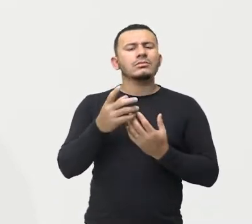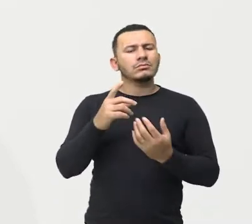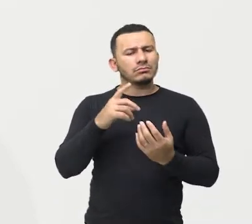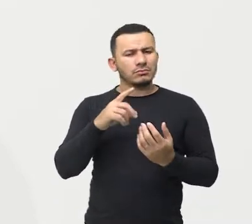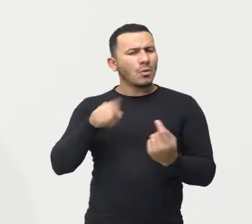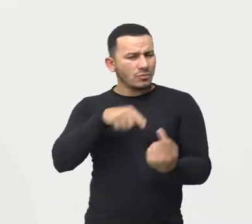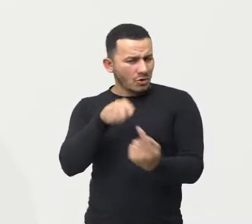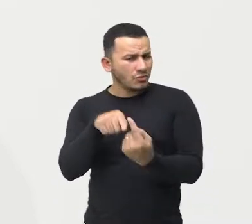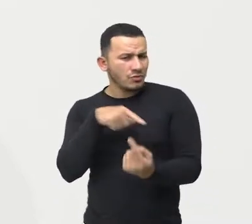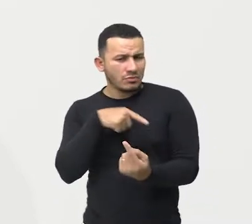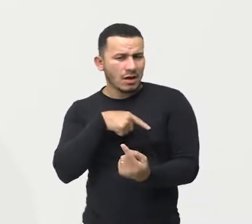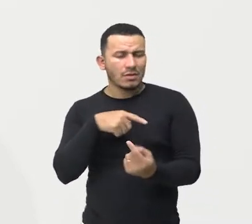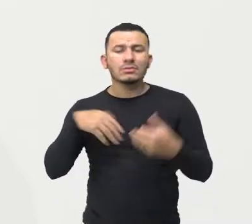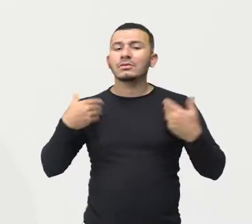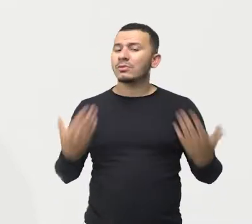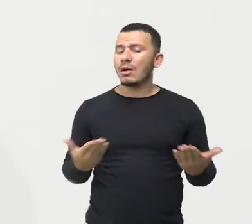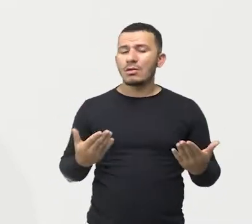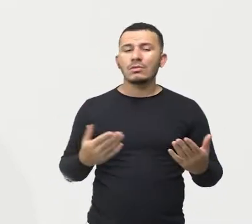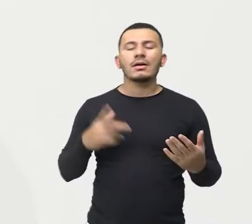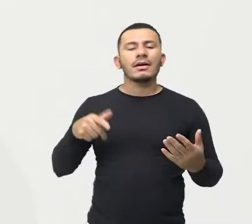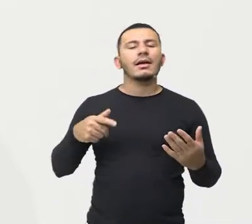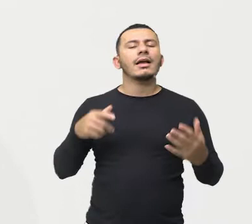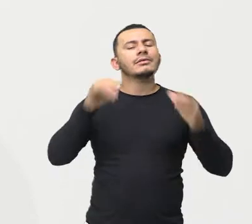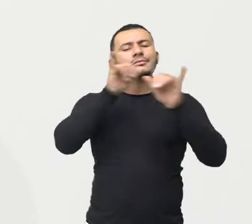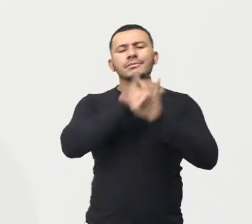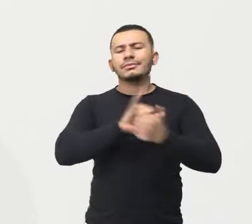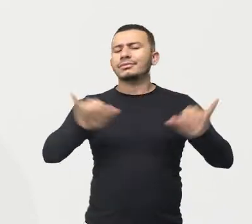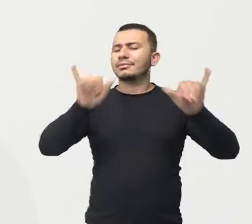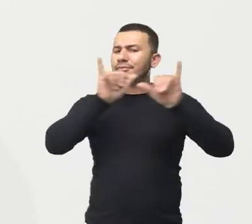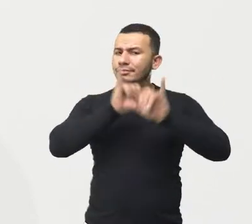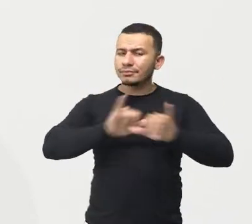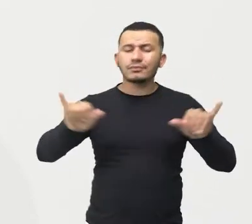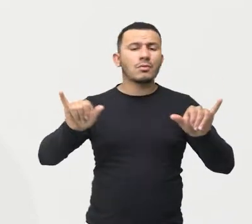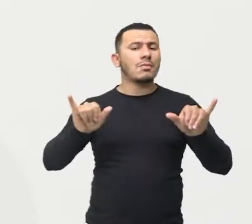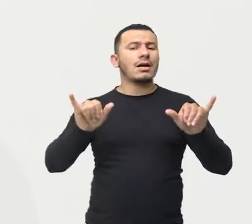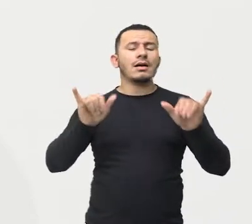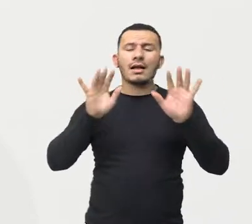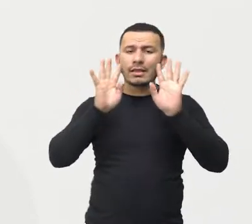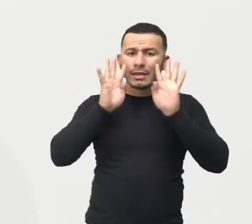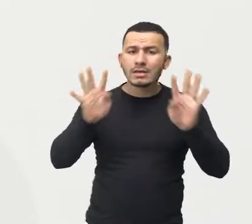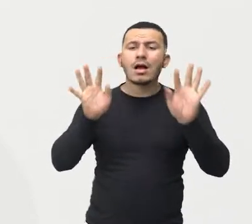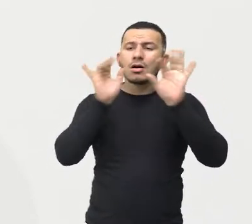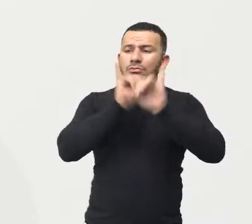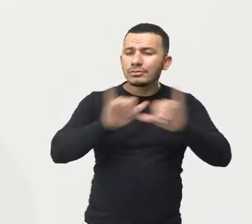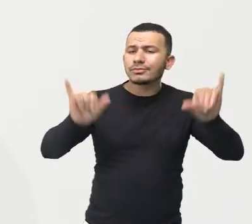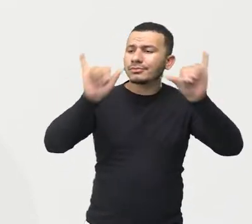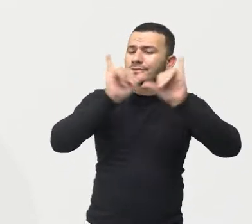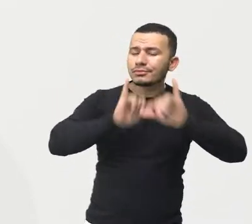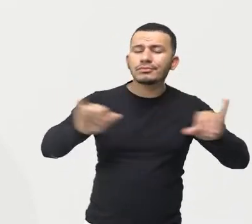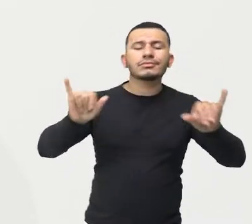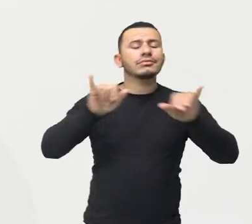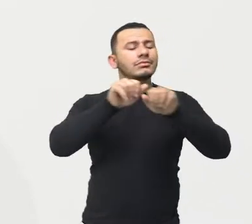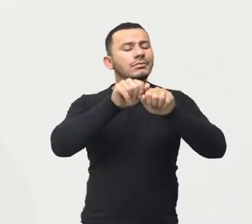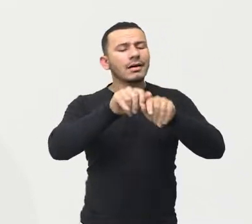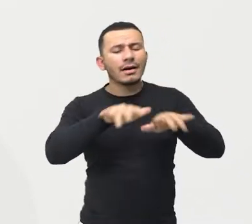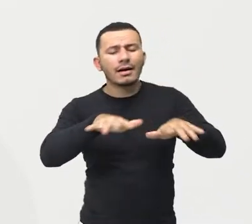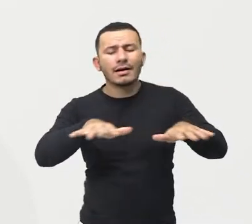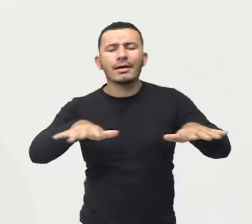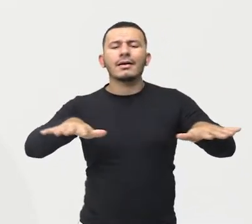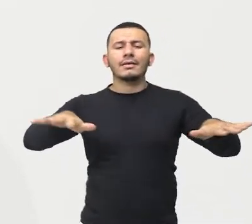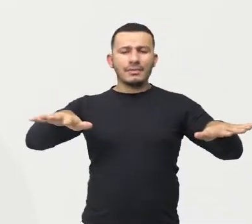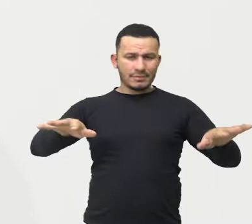objetivo? Informar. Essa é a palavra-chave de uma notícia. Informar, levar